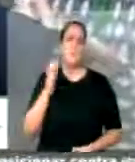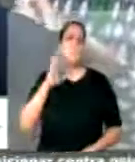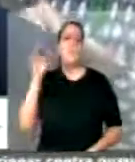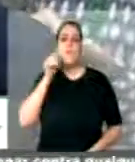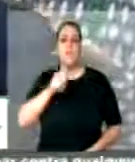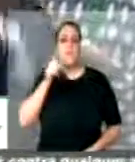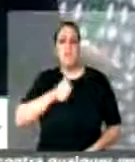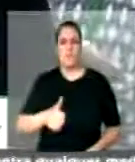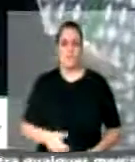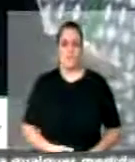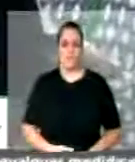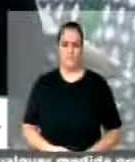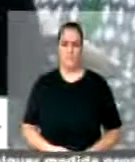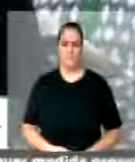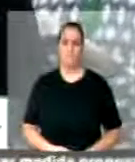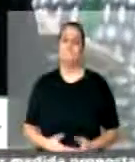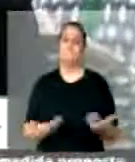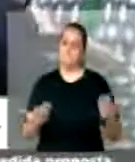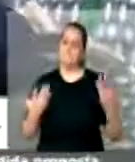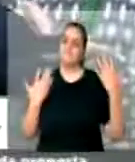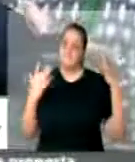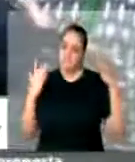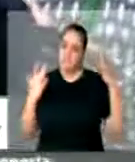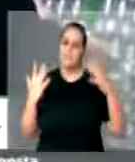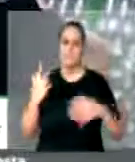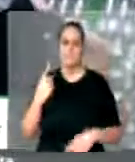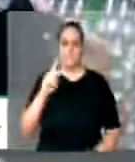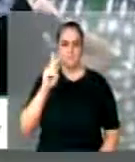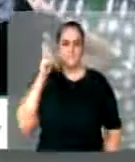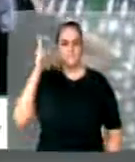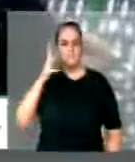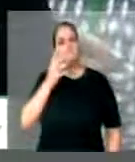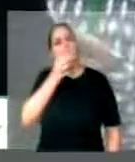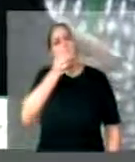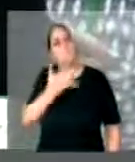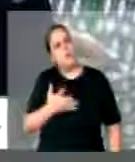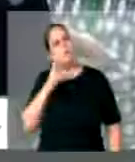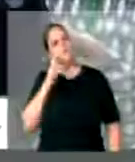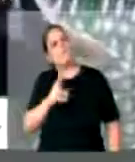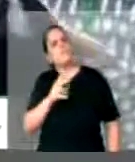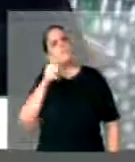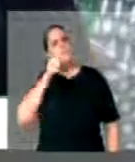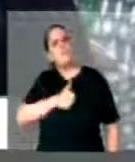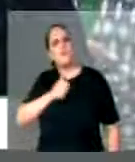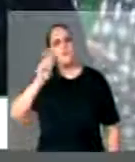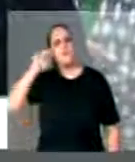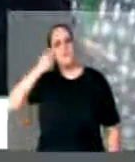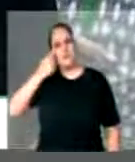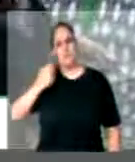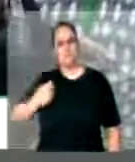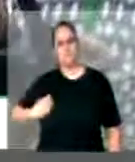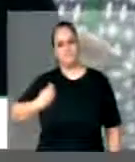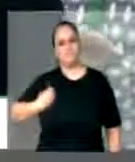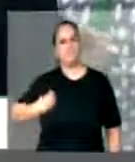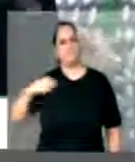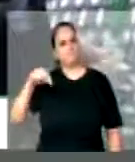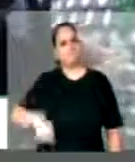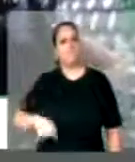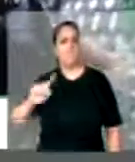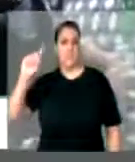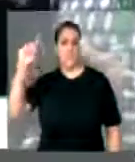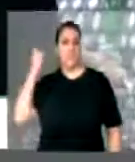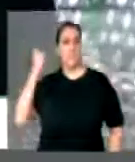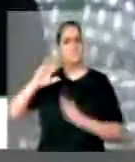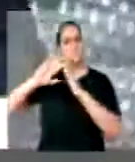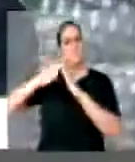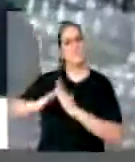em particular. Então, parabéns mais uma vez a Vossa Excelência. É muito bom ver uma mulher negra que foi empregada doméstica, que foi